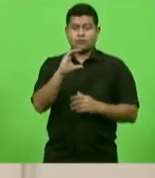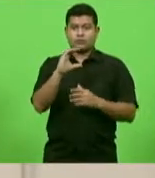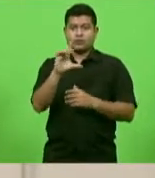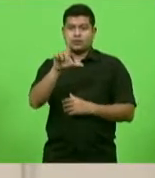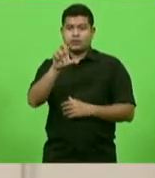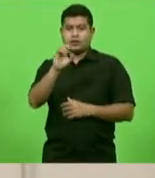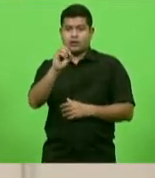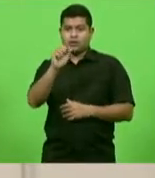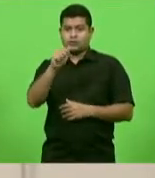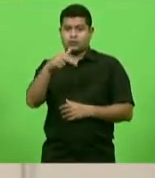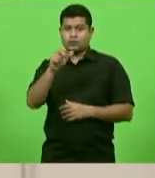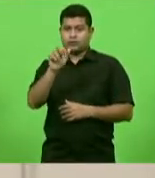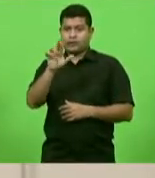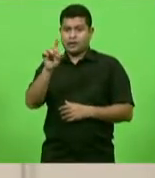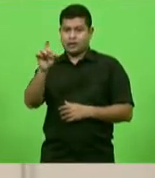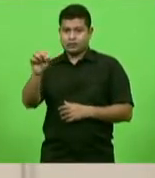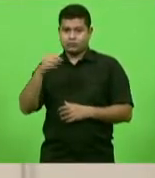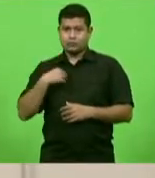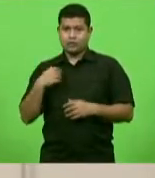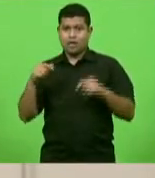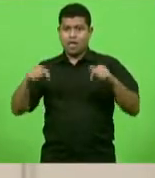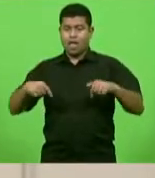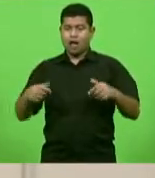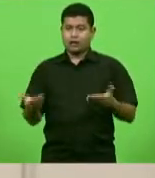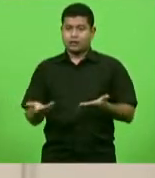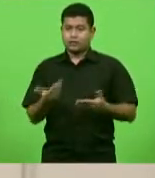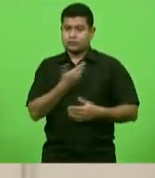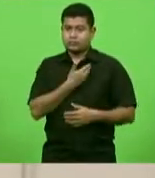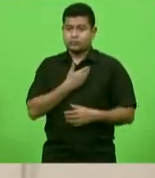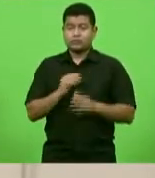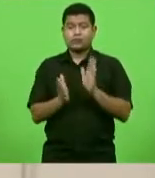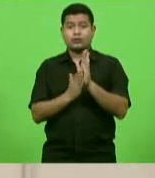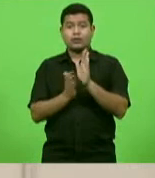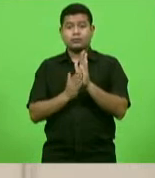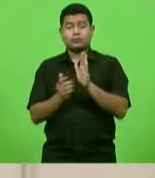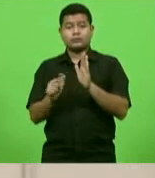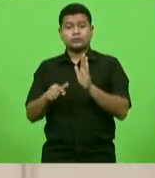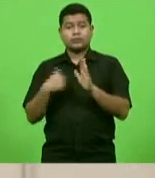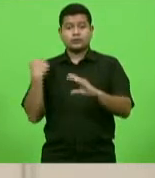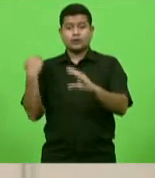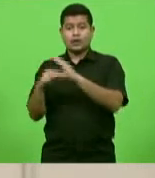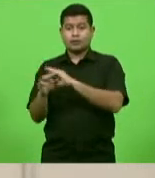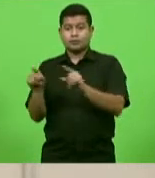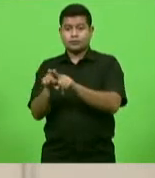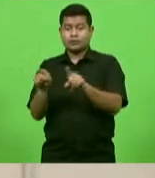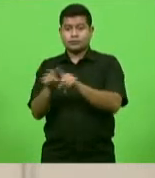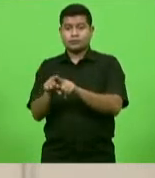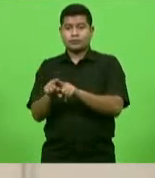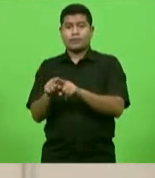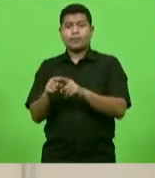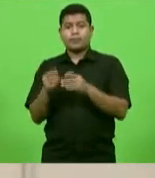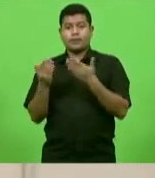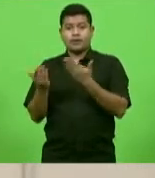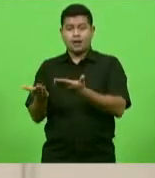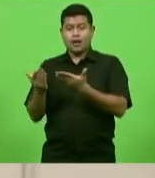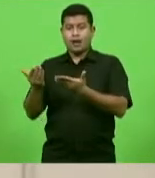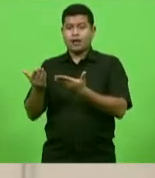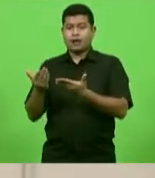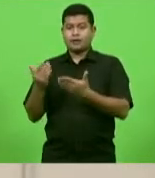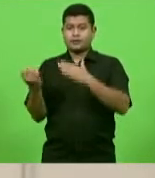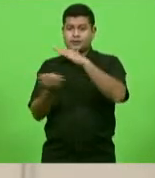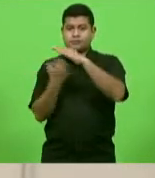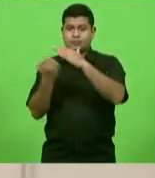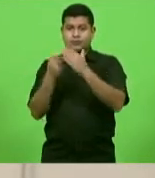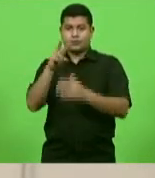é o colega que já teve aqui, e a proposta. Encaminhou também essa proposta a esse fornecedor da